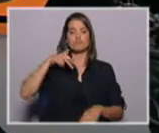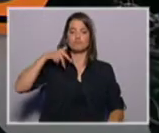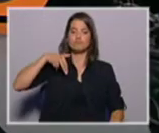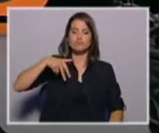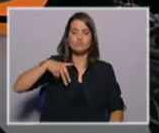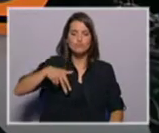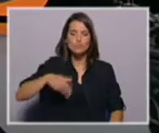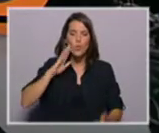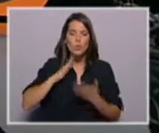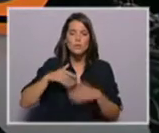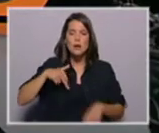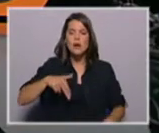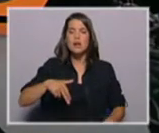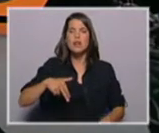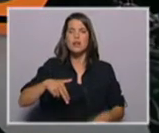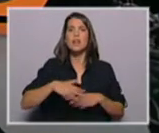que é que ele faz?